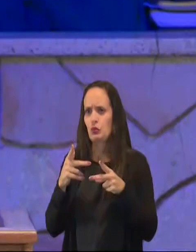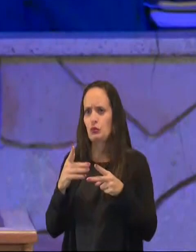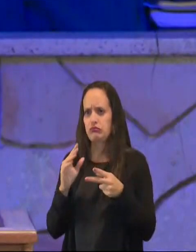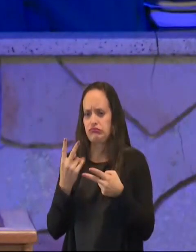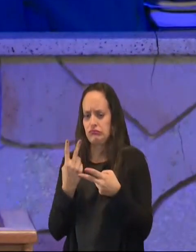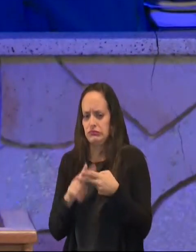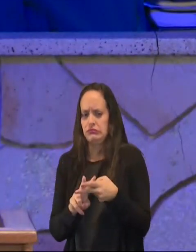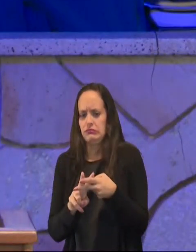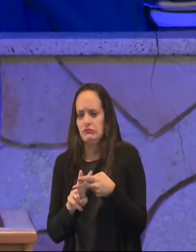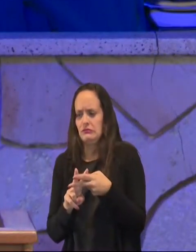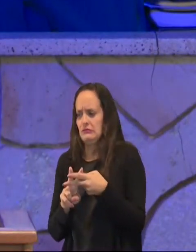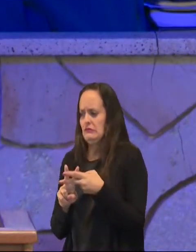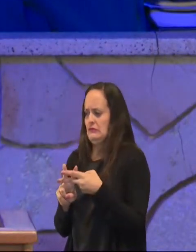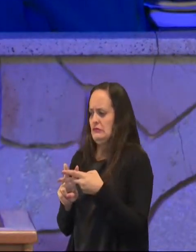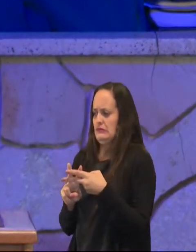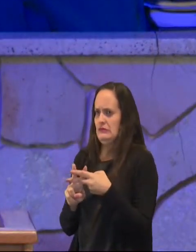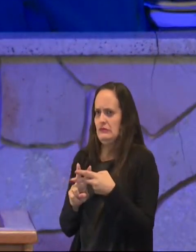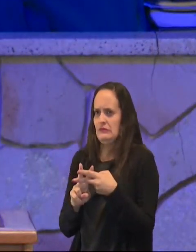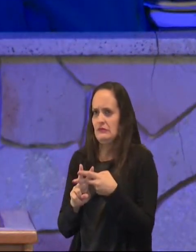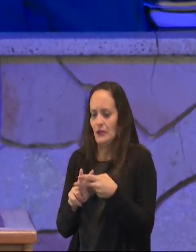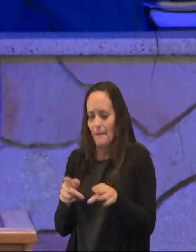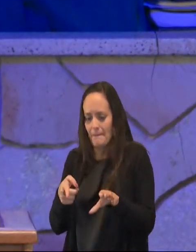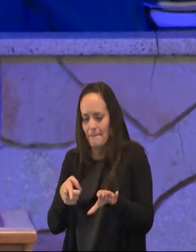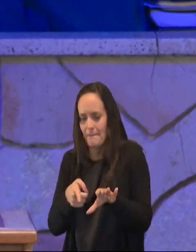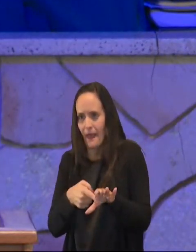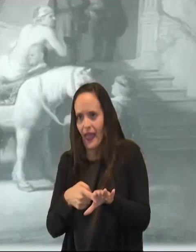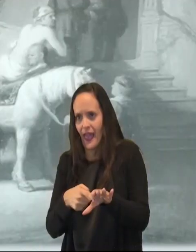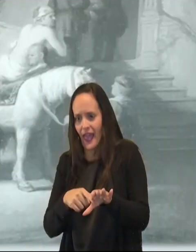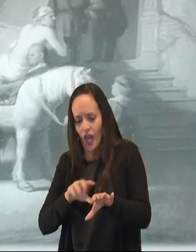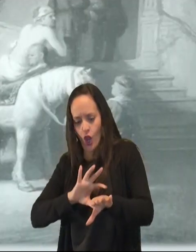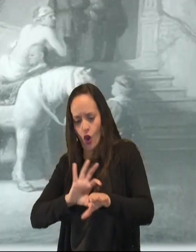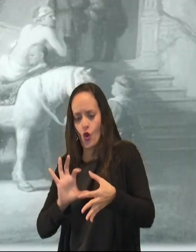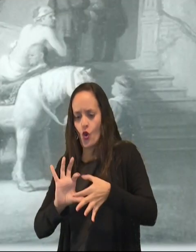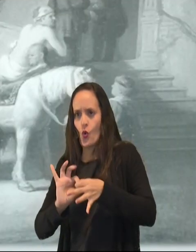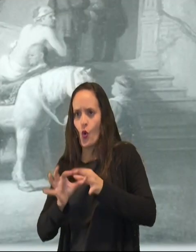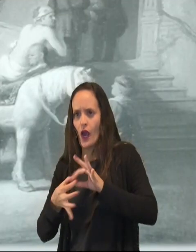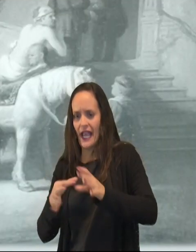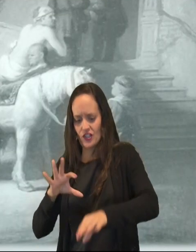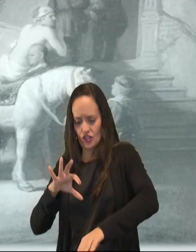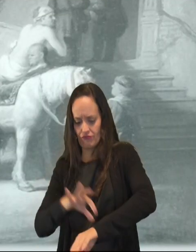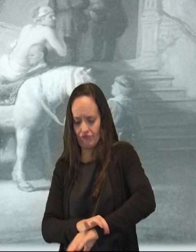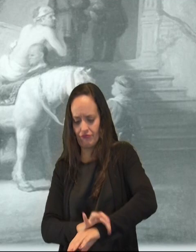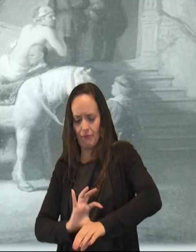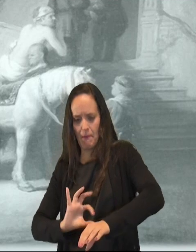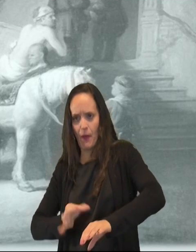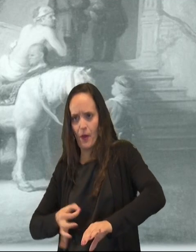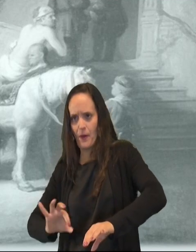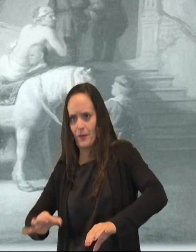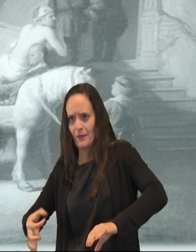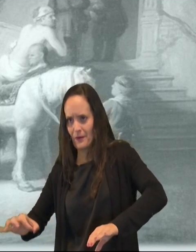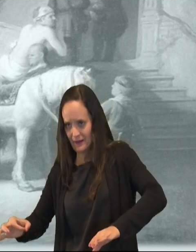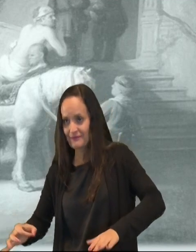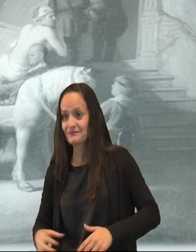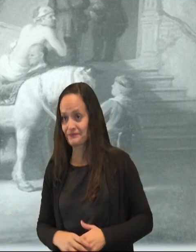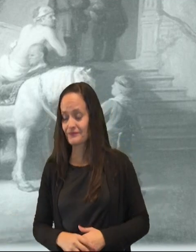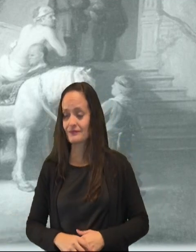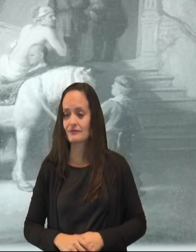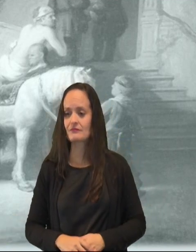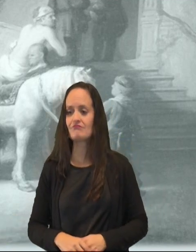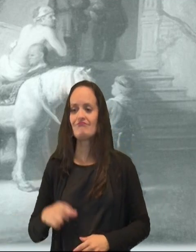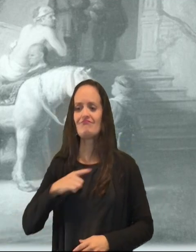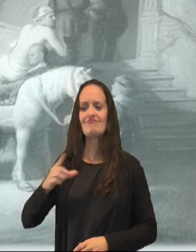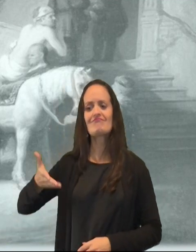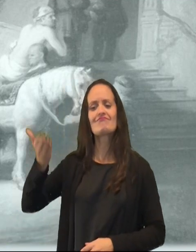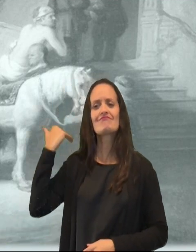Eles estavam presos pelos pés. Uma madeira nobre chamada ligno, usada pelos romanos, dava o